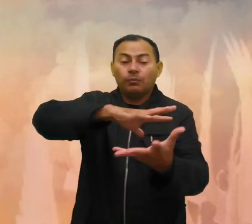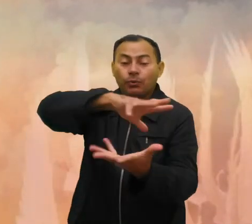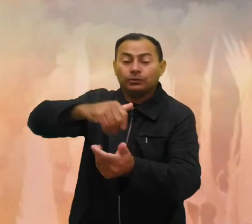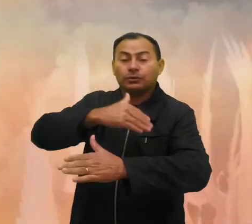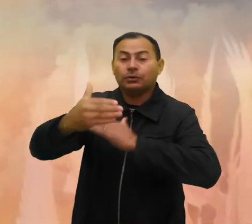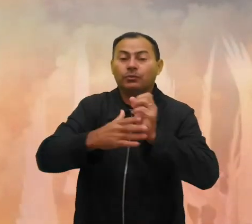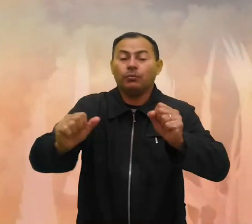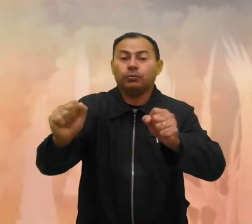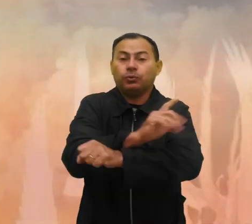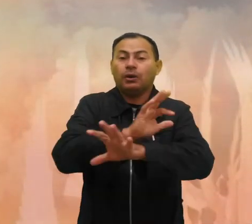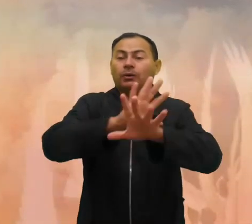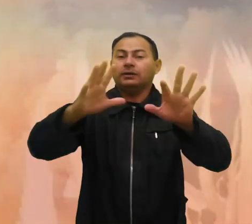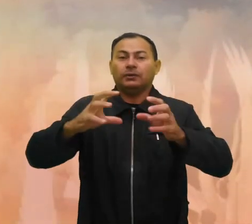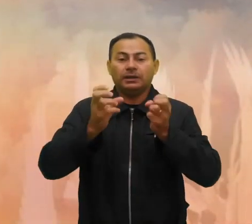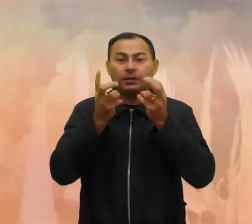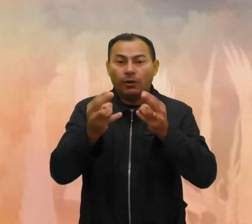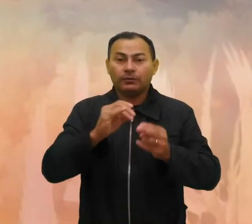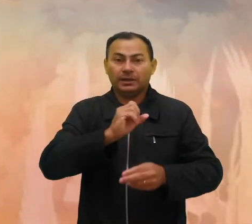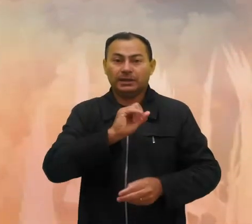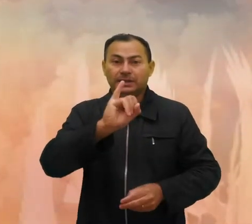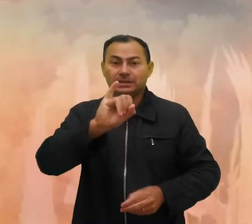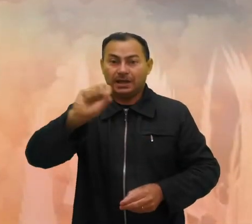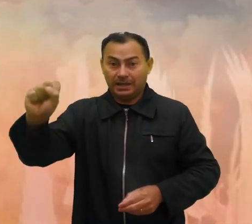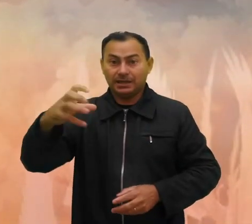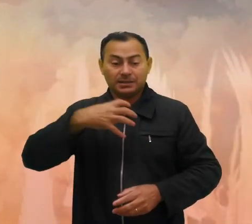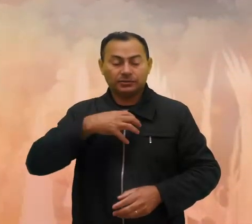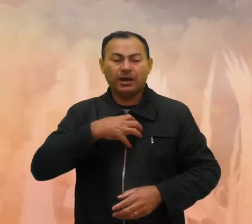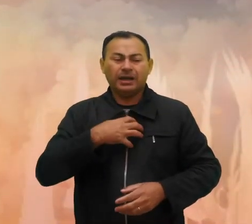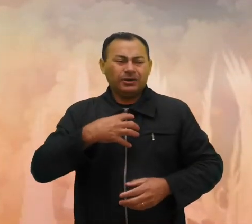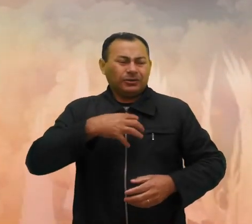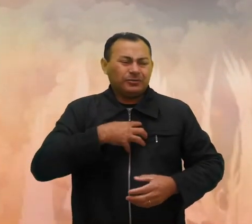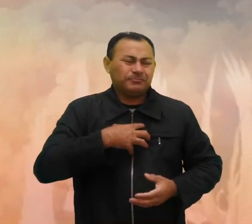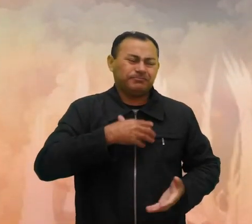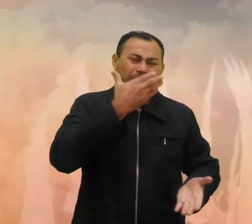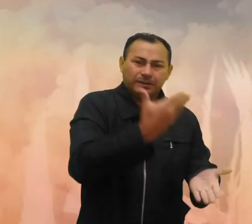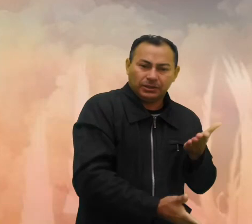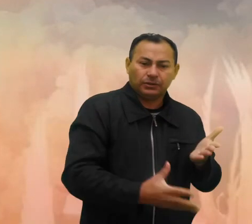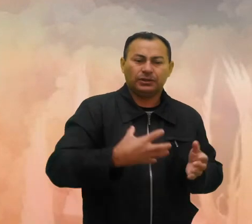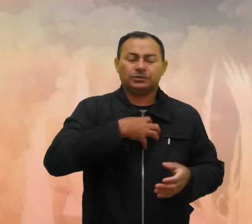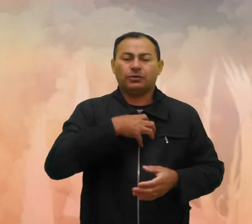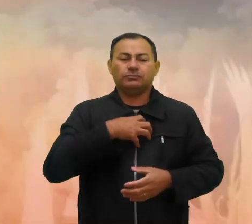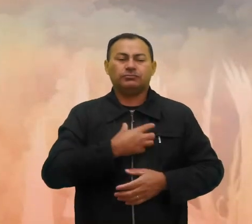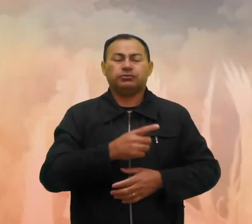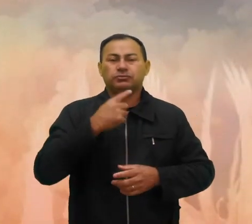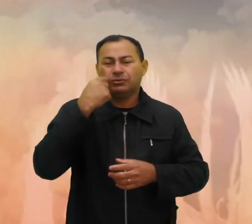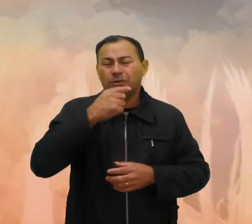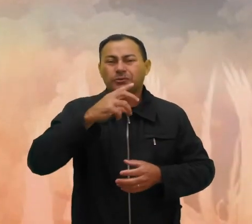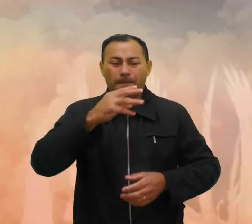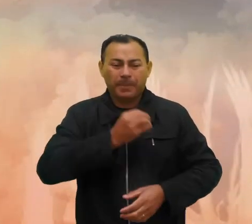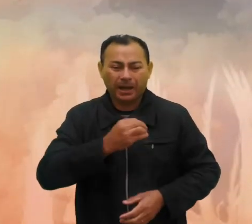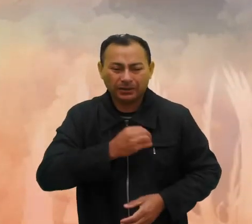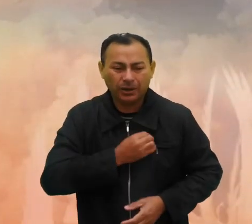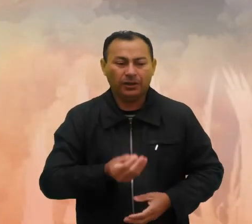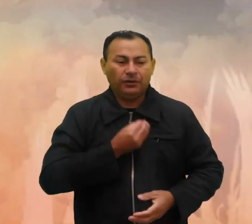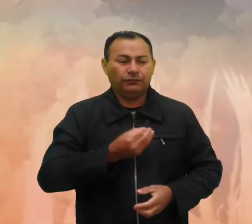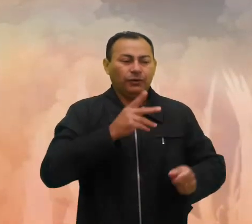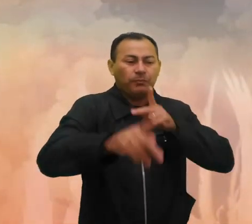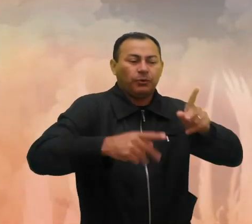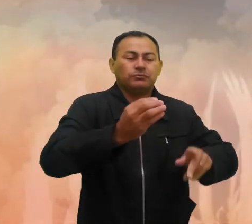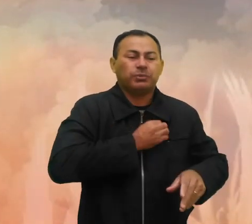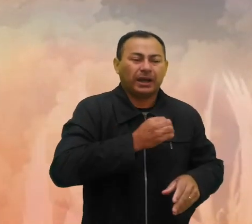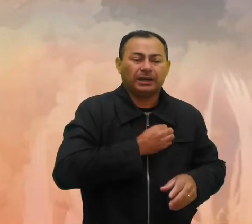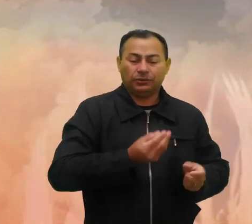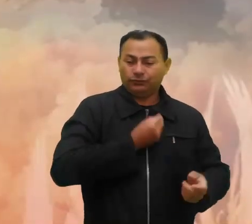Foi assim que Isaías se sentiu. Ai de mim, estou perdido, pois sou um homem de lábios impuros e vivo no meio de um povo de